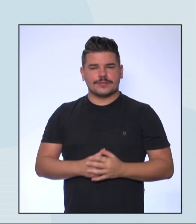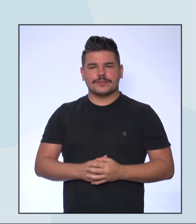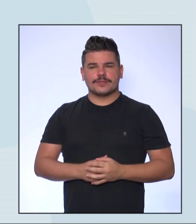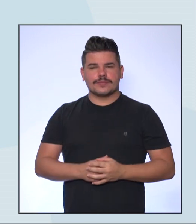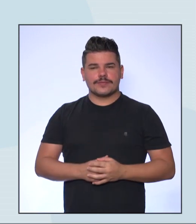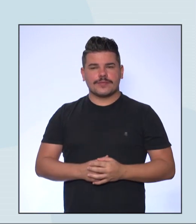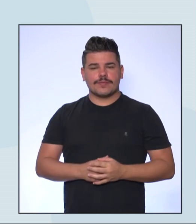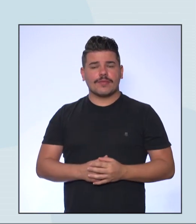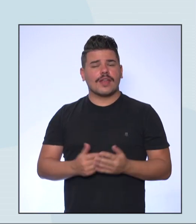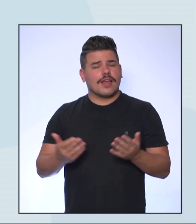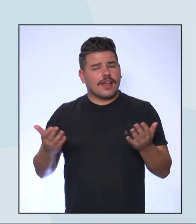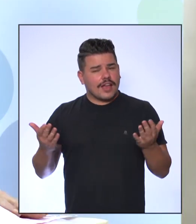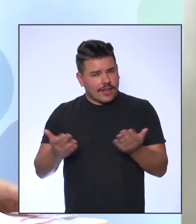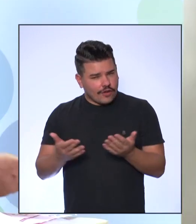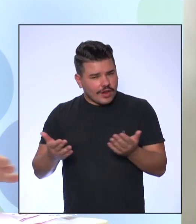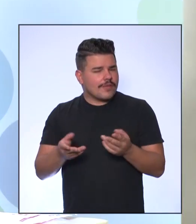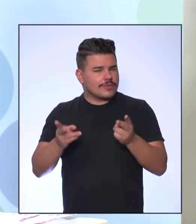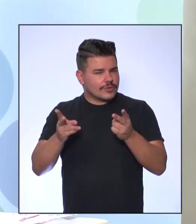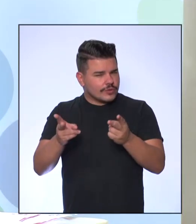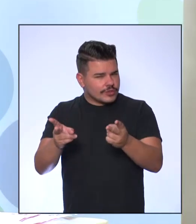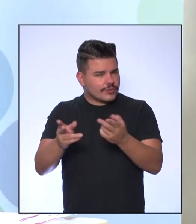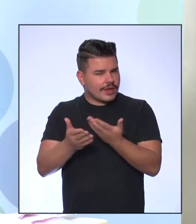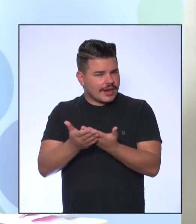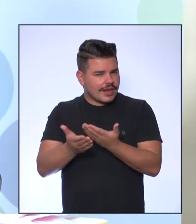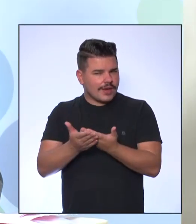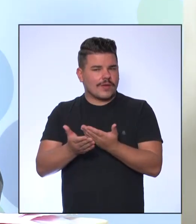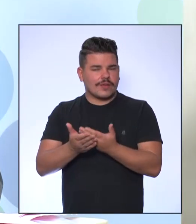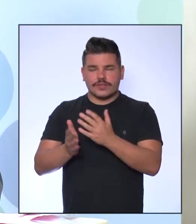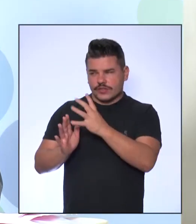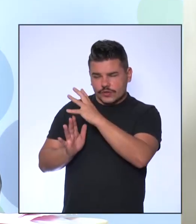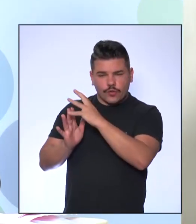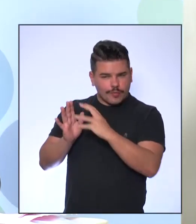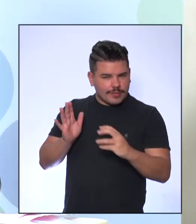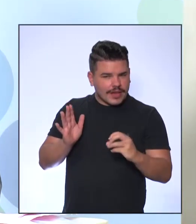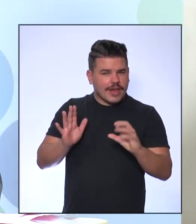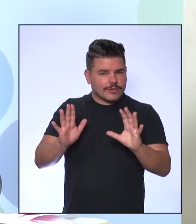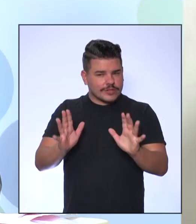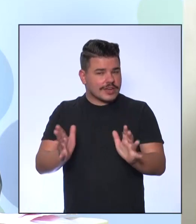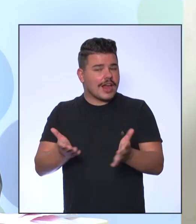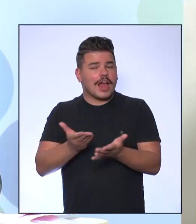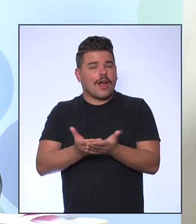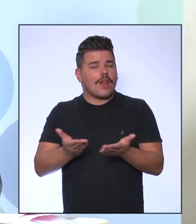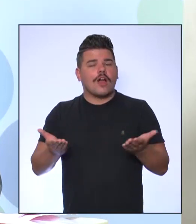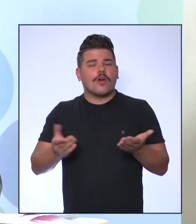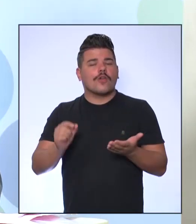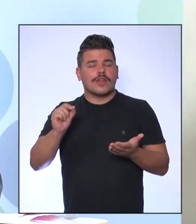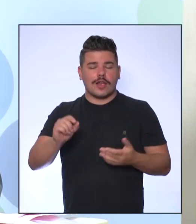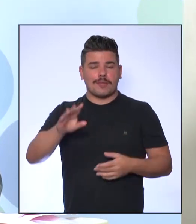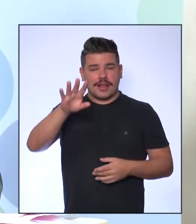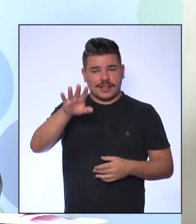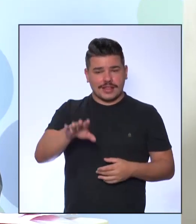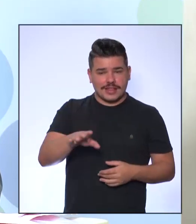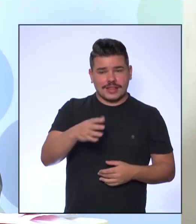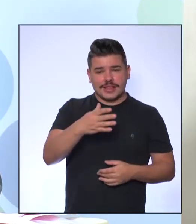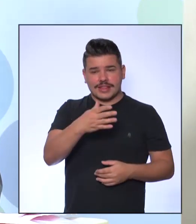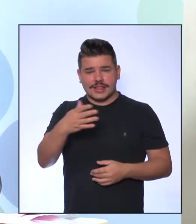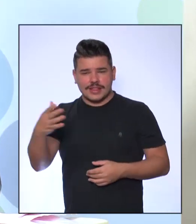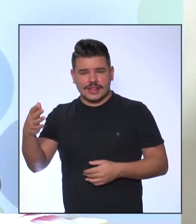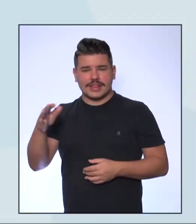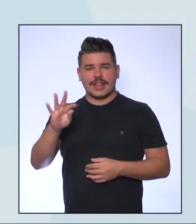vamos dar sequência, né, para a próxima. A próxima é uma tabela, né?